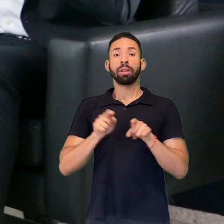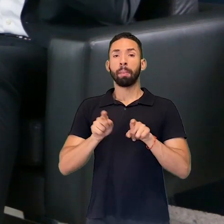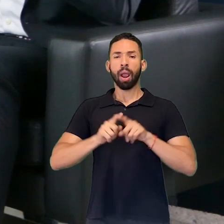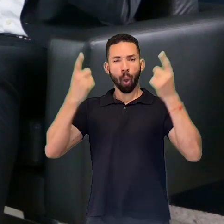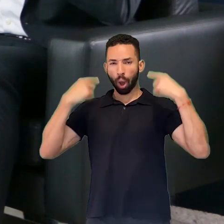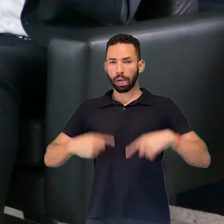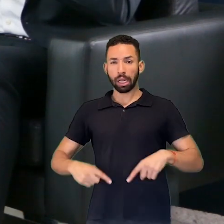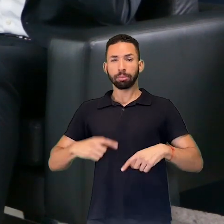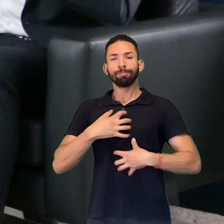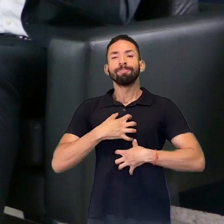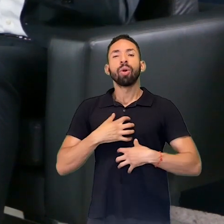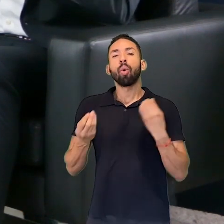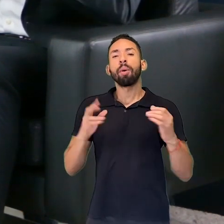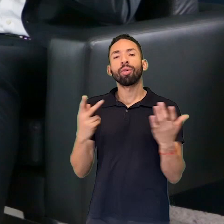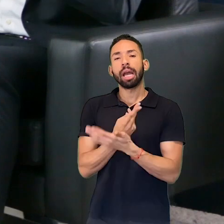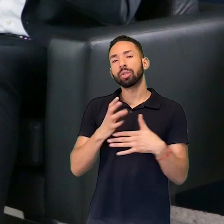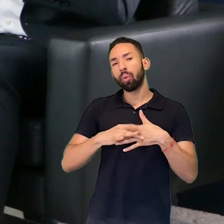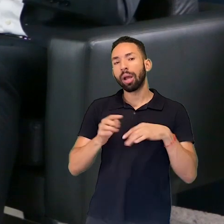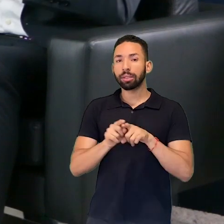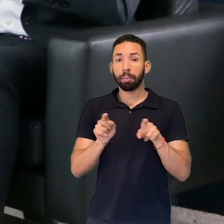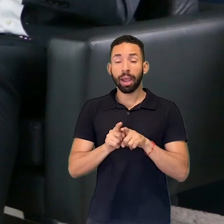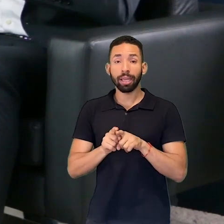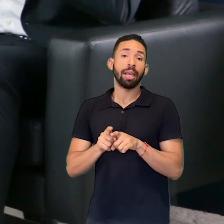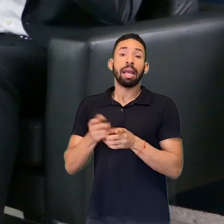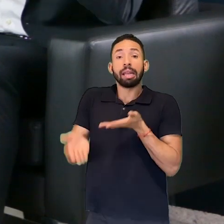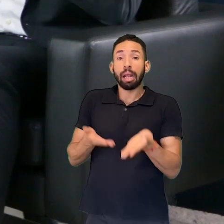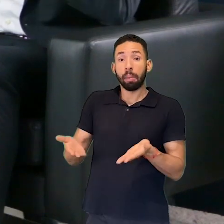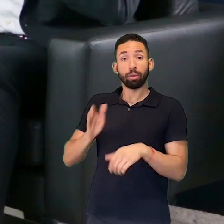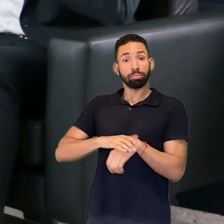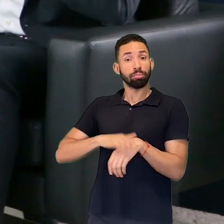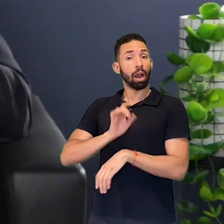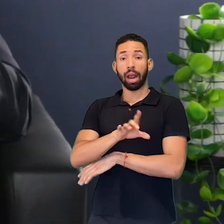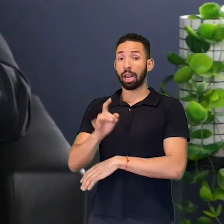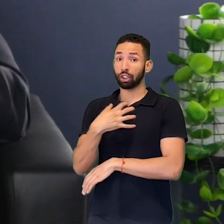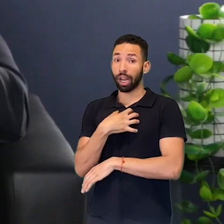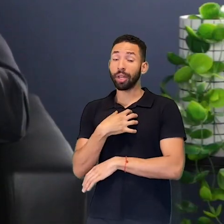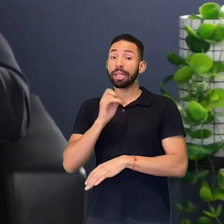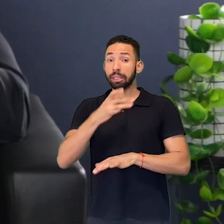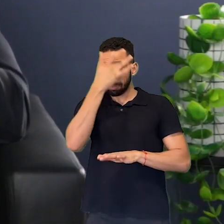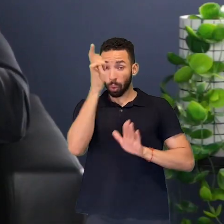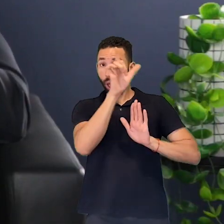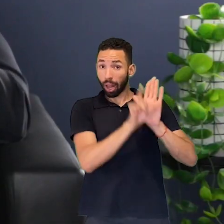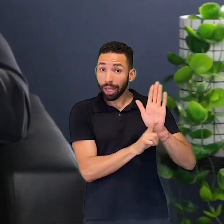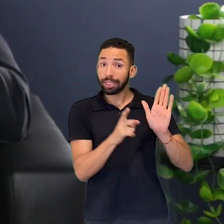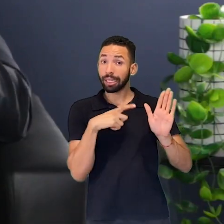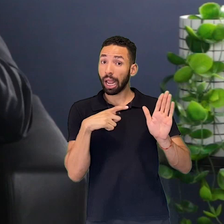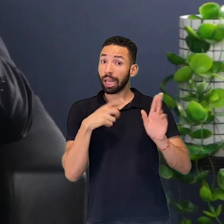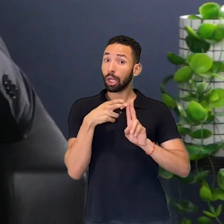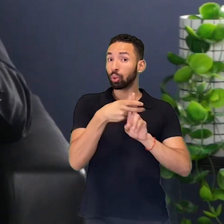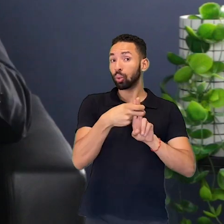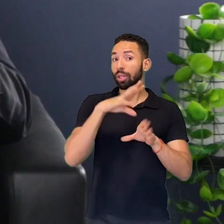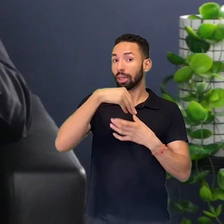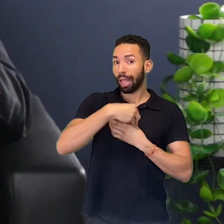forma e reage ao tratamento e reage até à própria doença de uma maneira muito peculiar, às vezes aquela lista que está para o SUS,